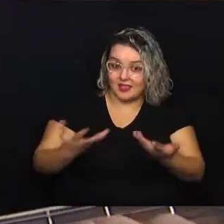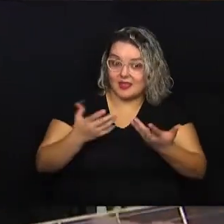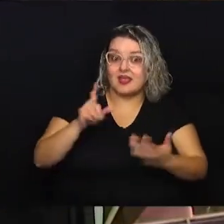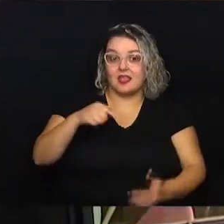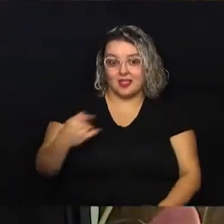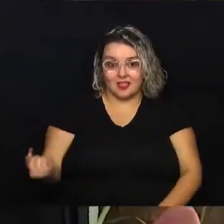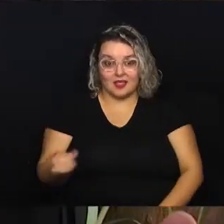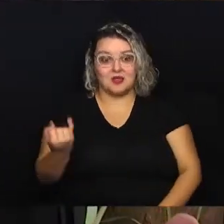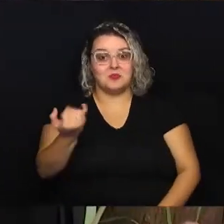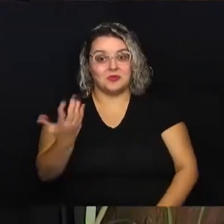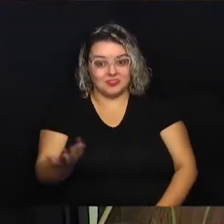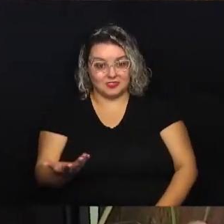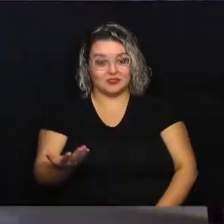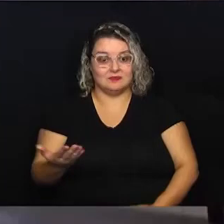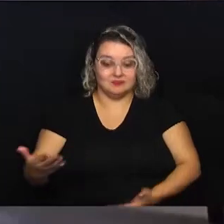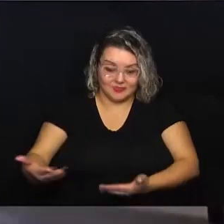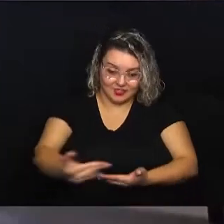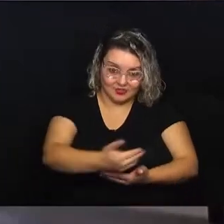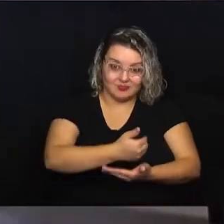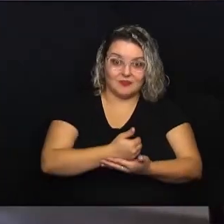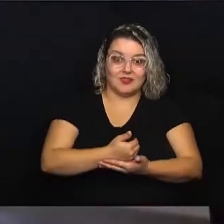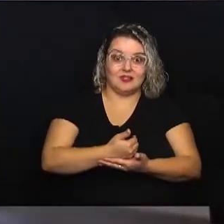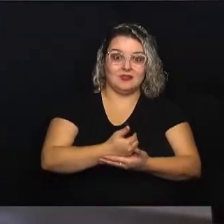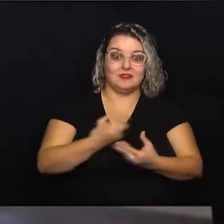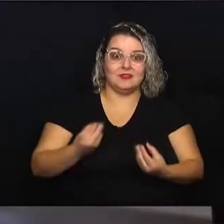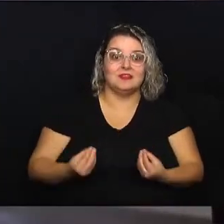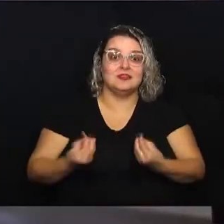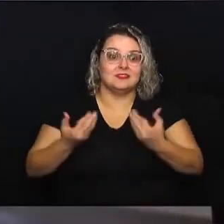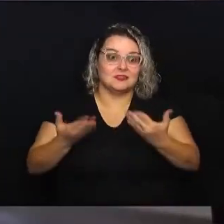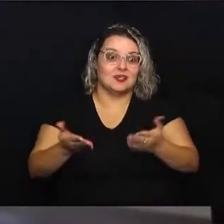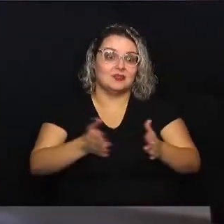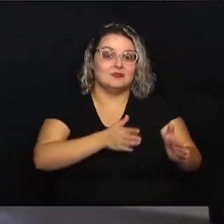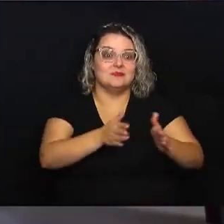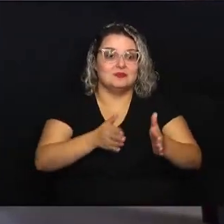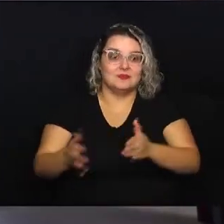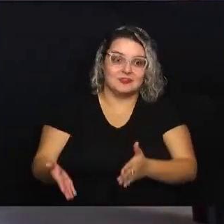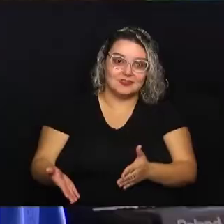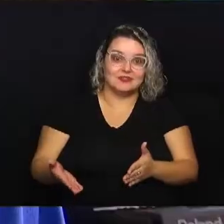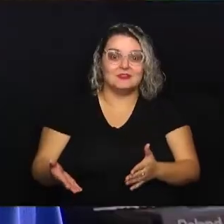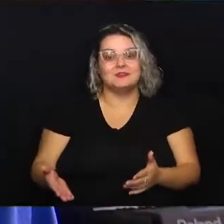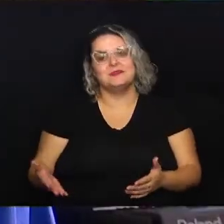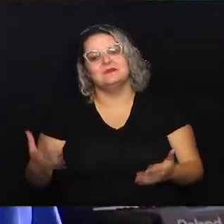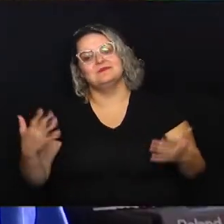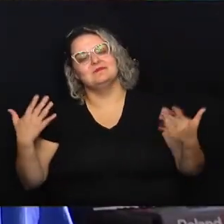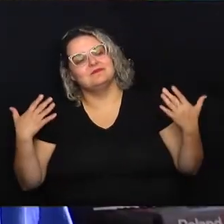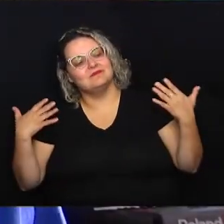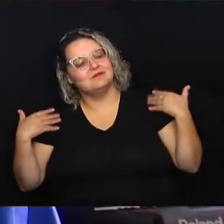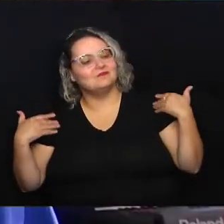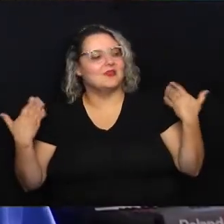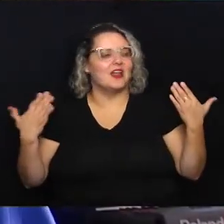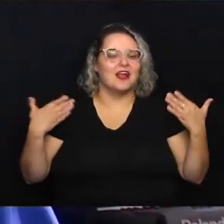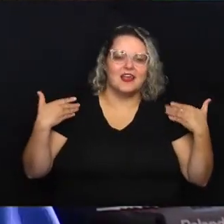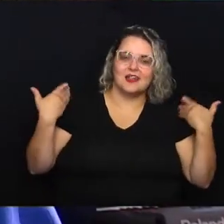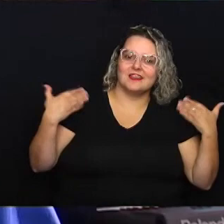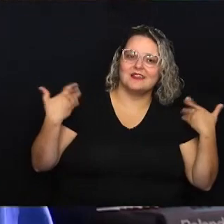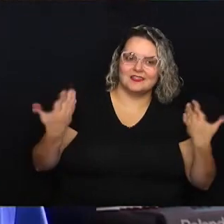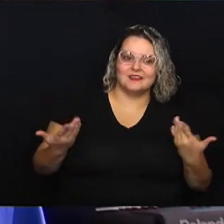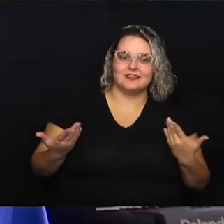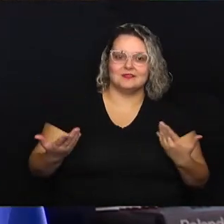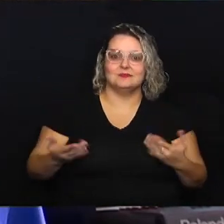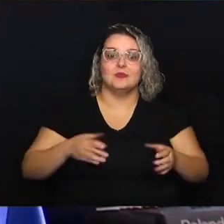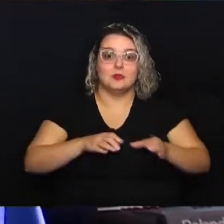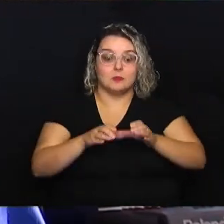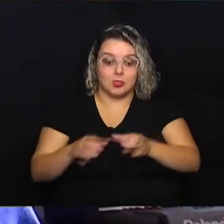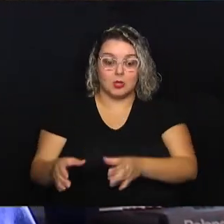importante pelo acolhimento, proporcionando momentos de descontração. Essa é uma iniciativa da Coordenadoria de